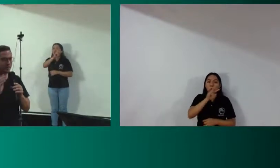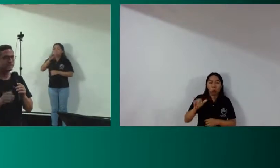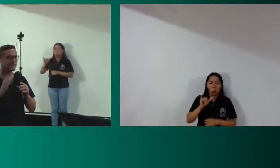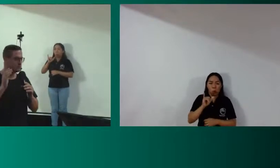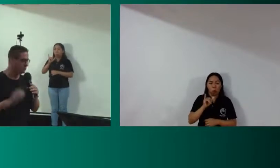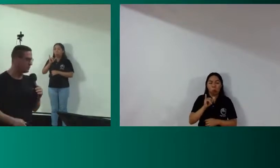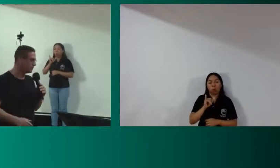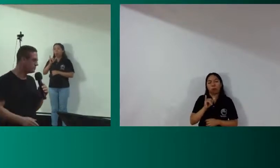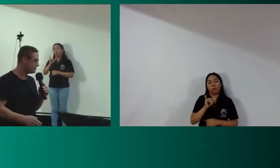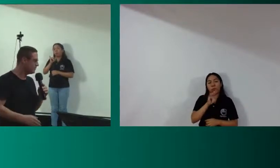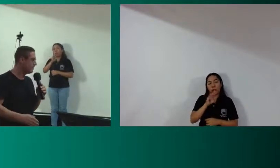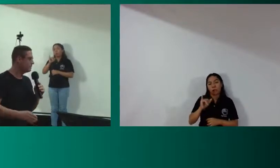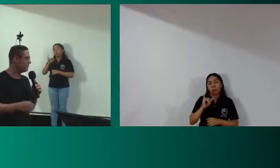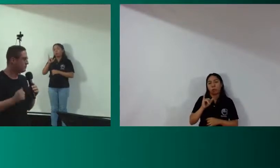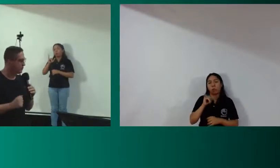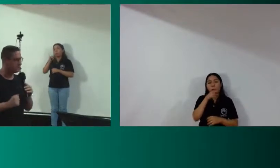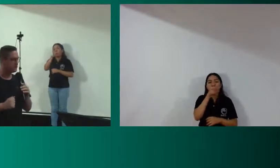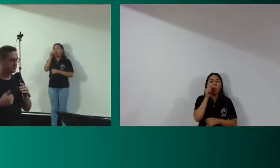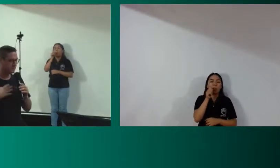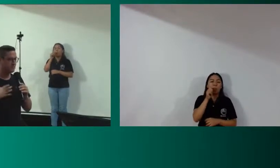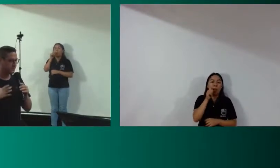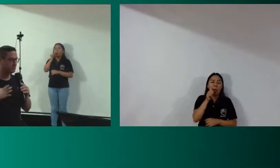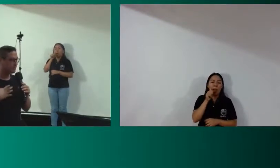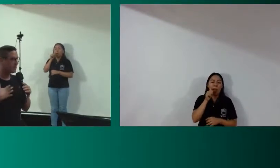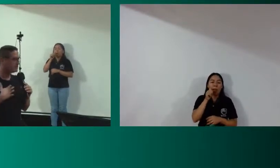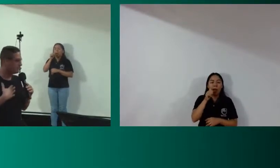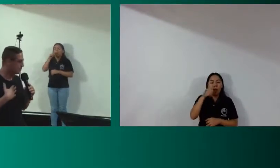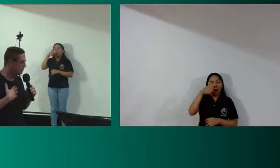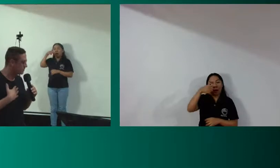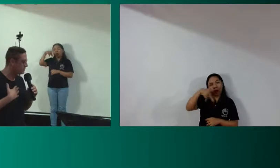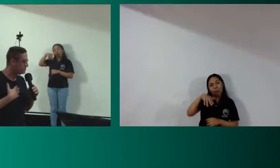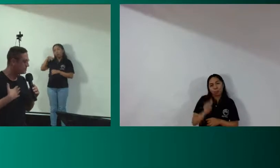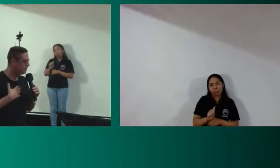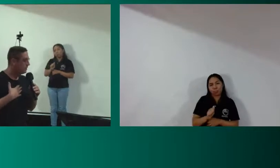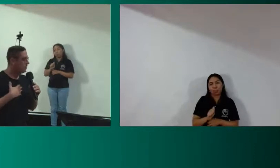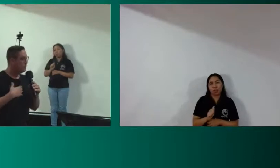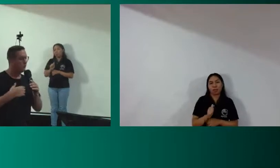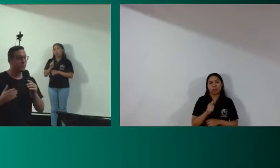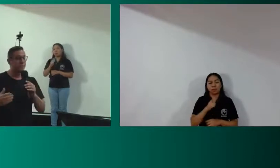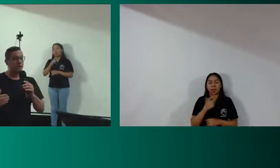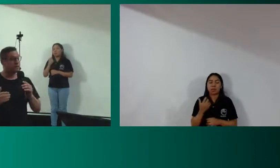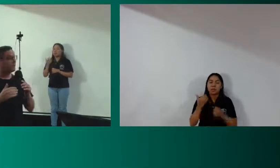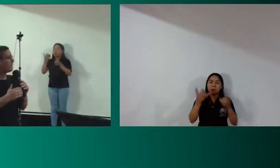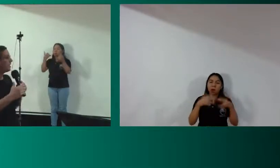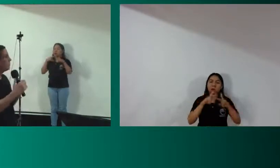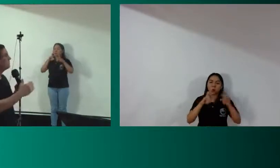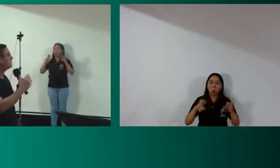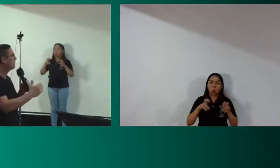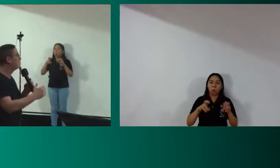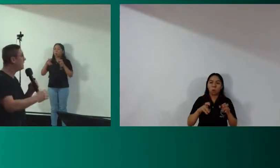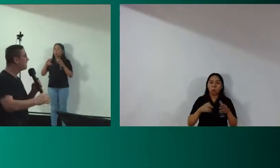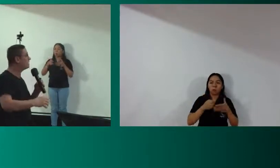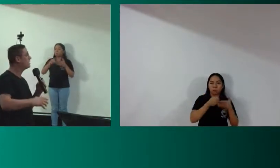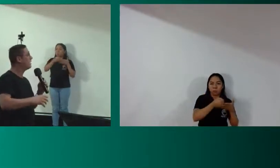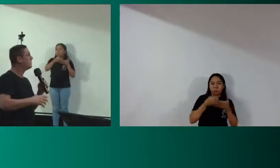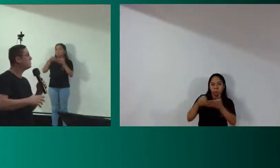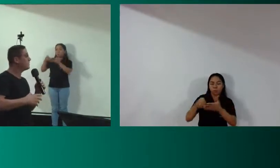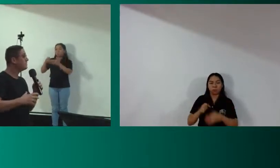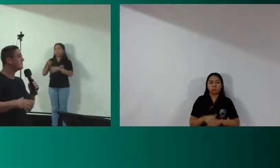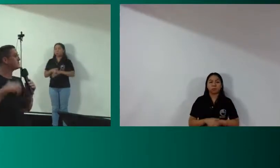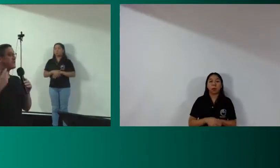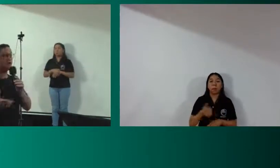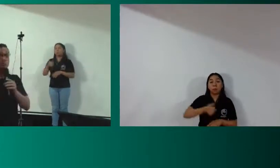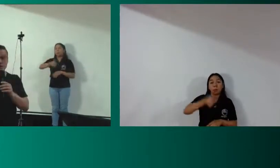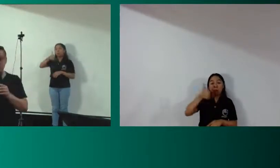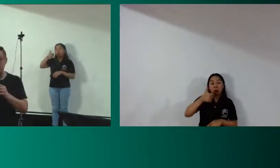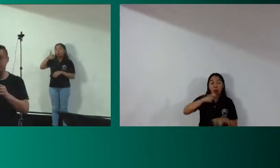então eu tenho basicamente dois importante que me me parecem importantes o primeiro aqui a cozinha solidária